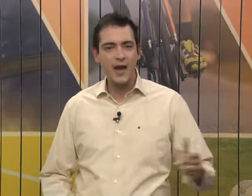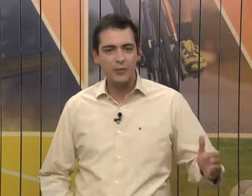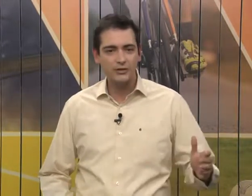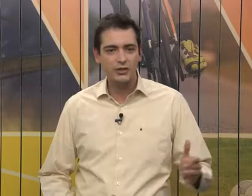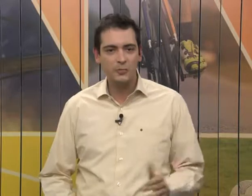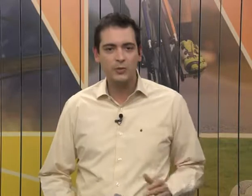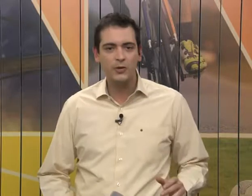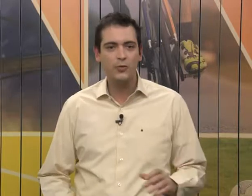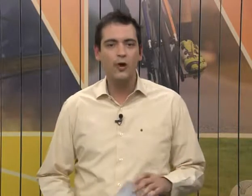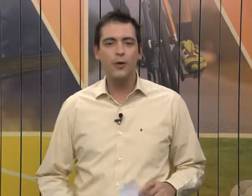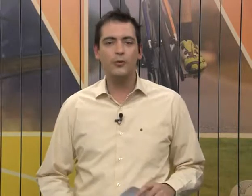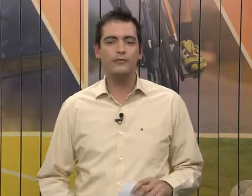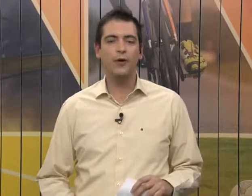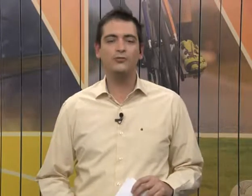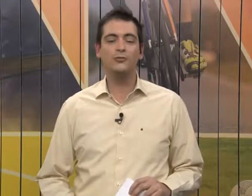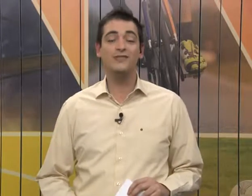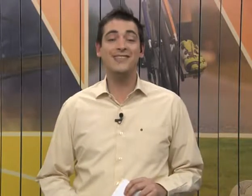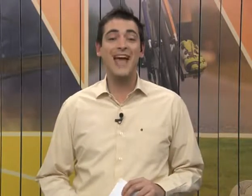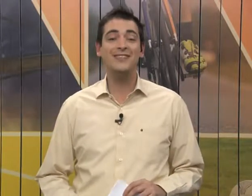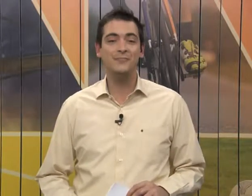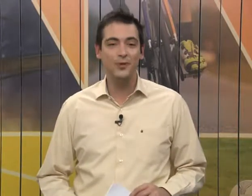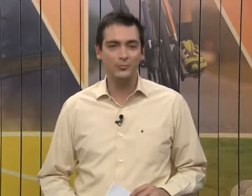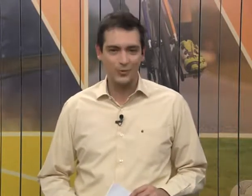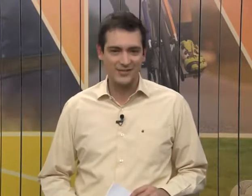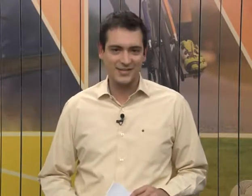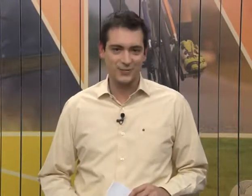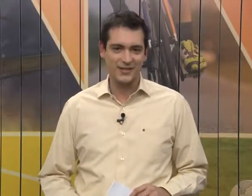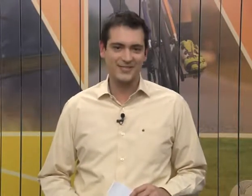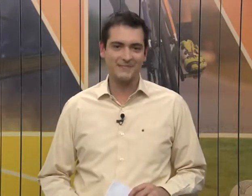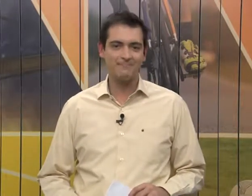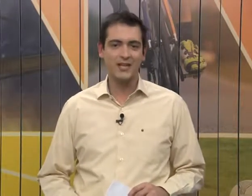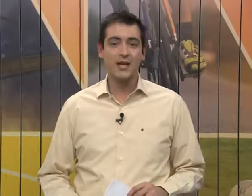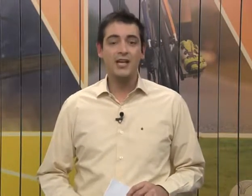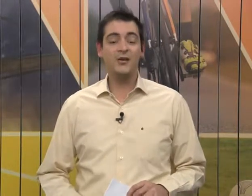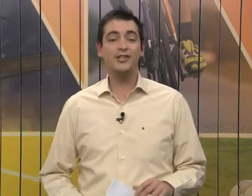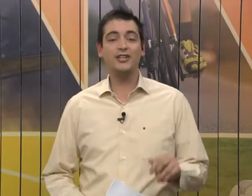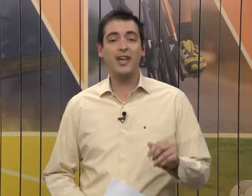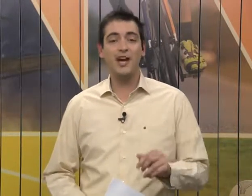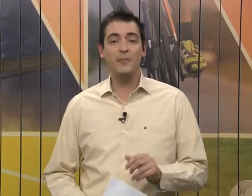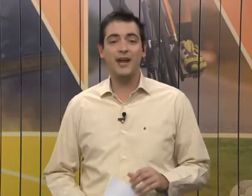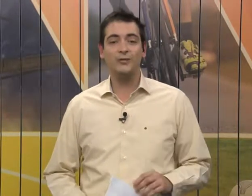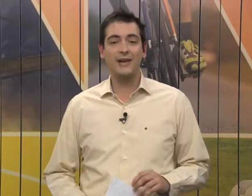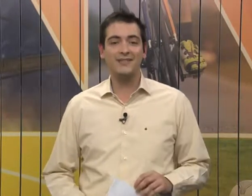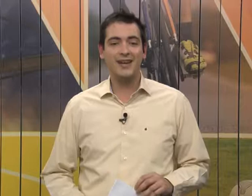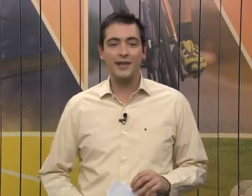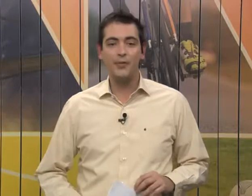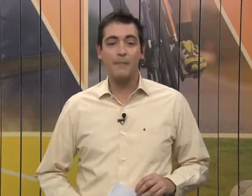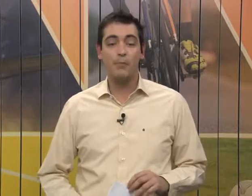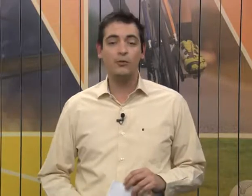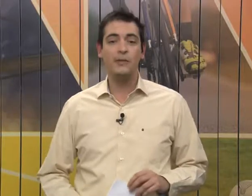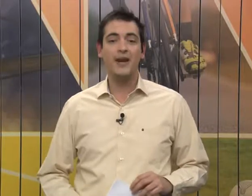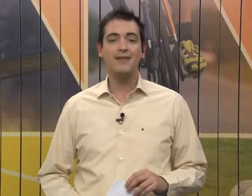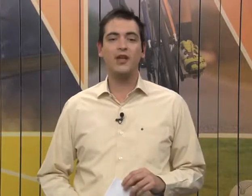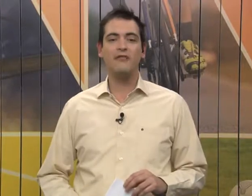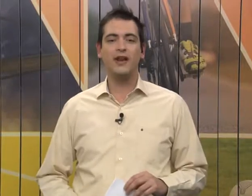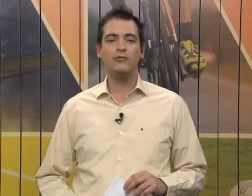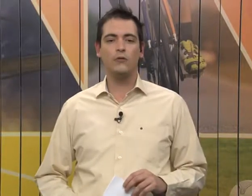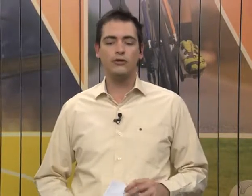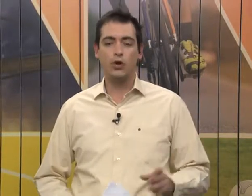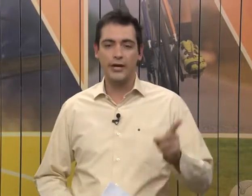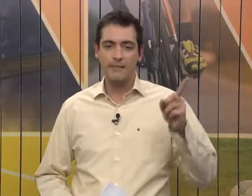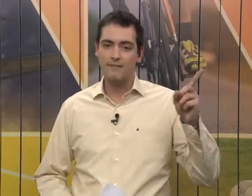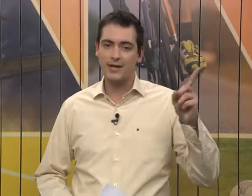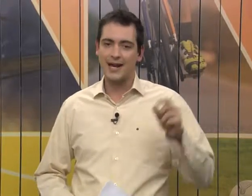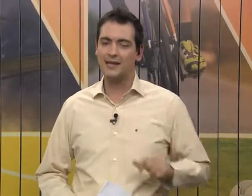o recorde de público, por volta dos 10 mil torcedores. E hoje tem Campeonato Brasileiro, a Ponte Preta enfrenta